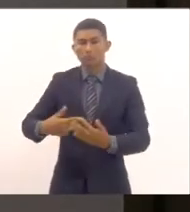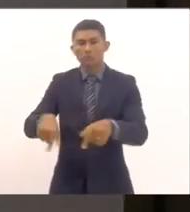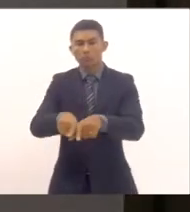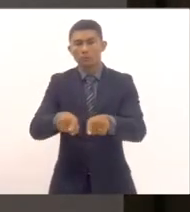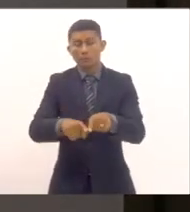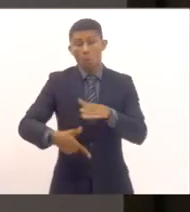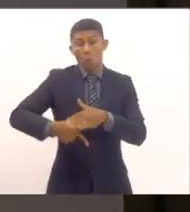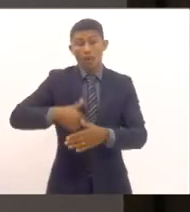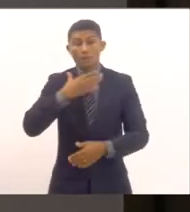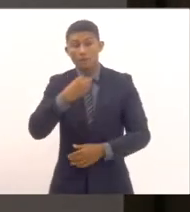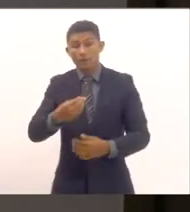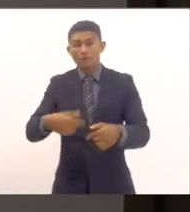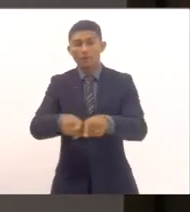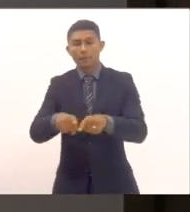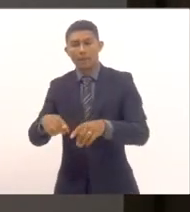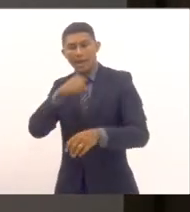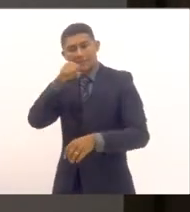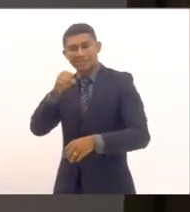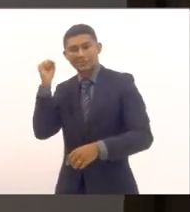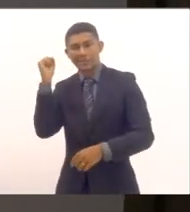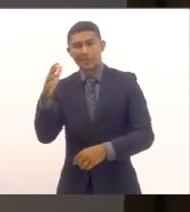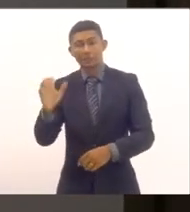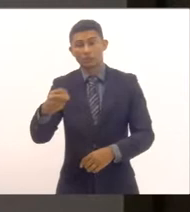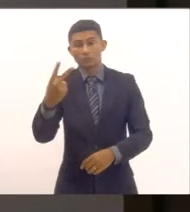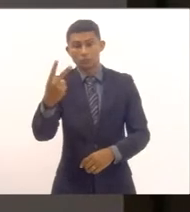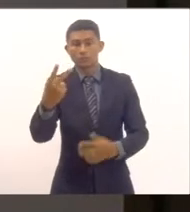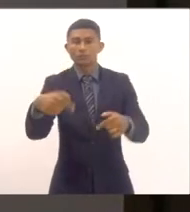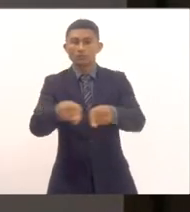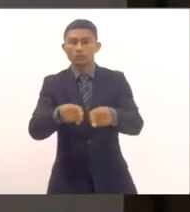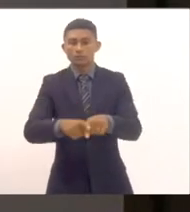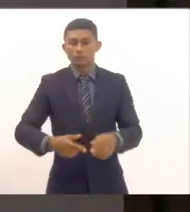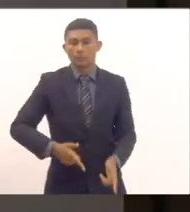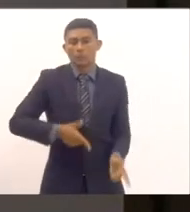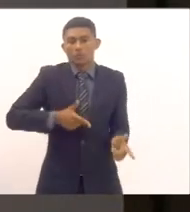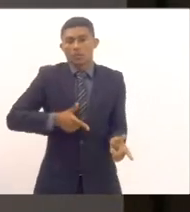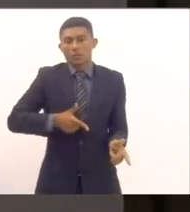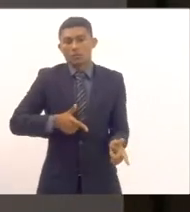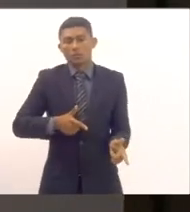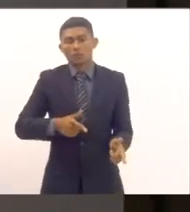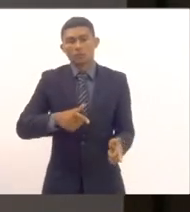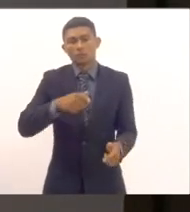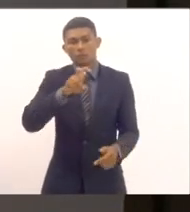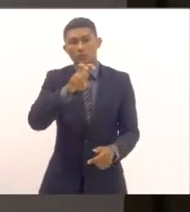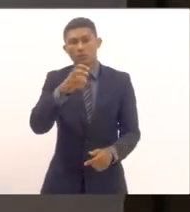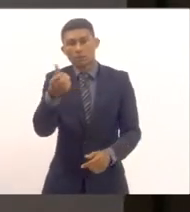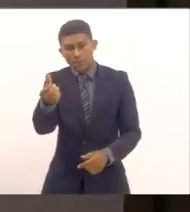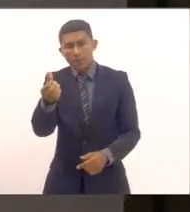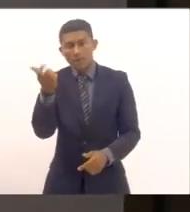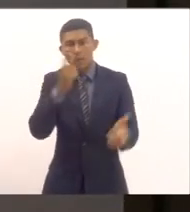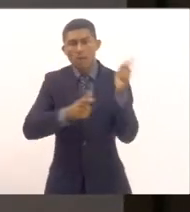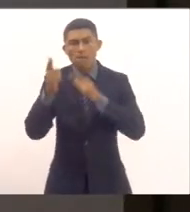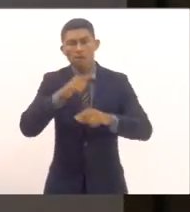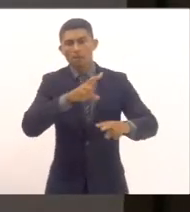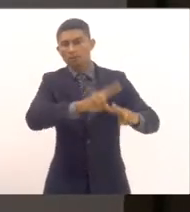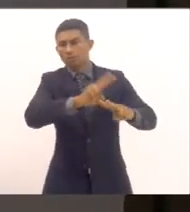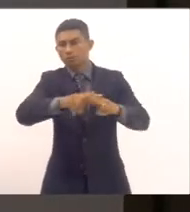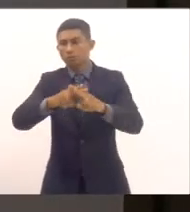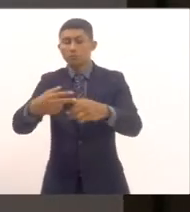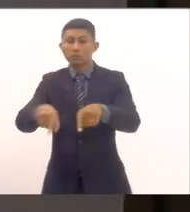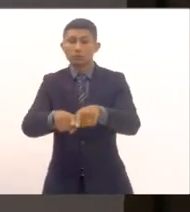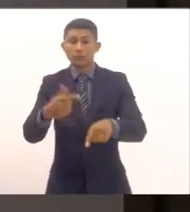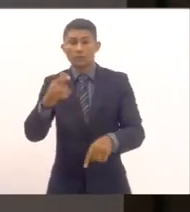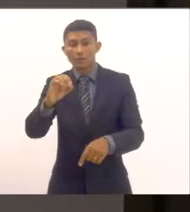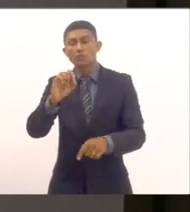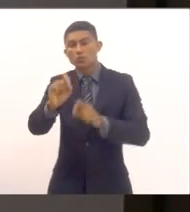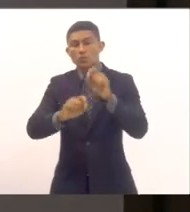simulados duas granadas 16 munições de fuzil calibre 556 20 munições